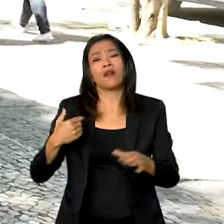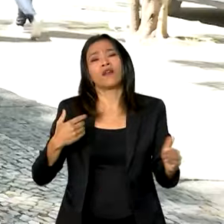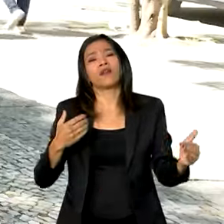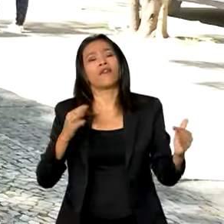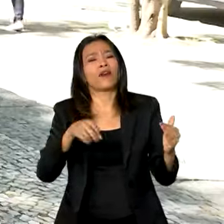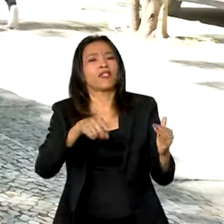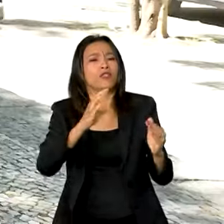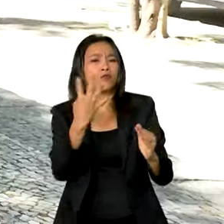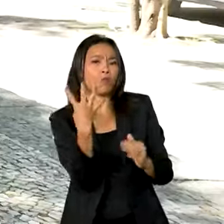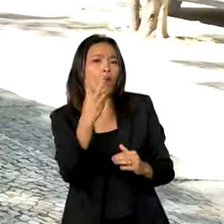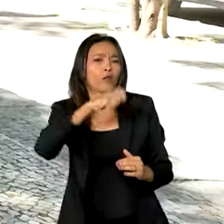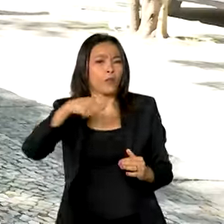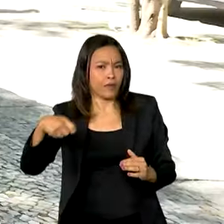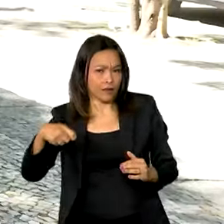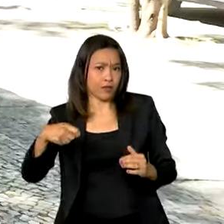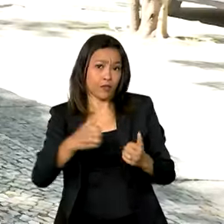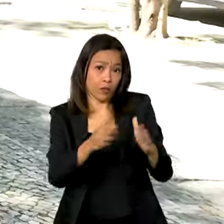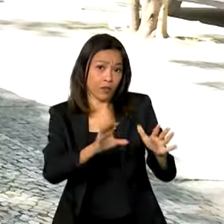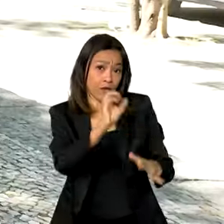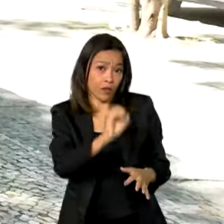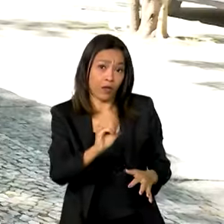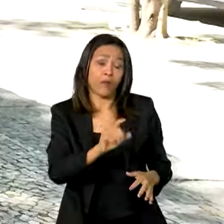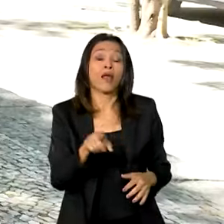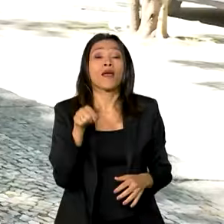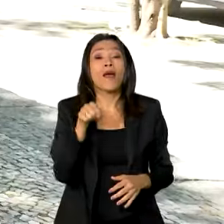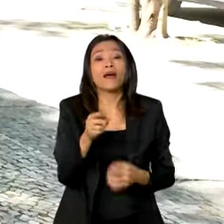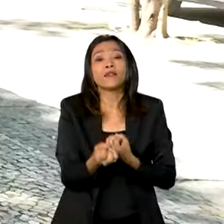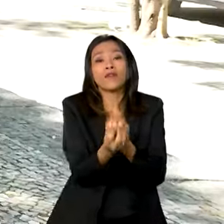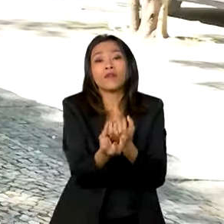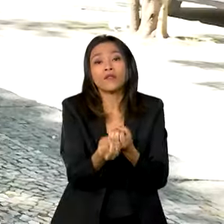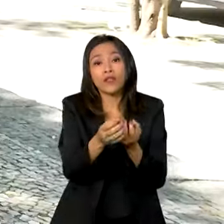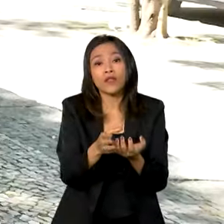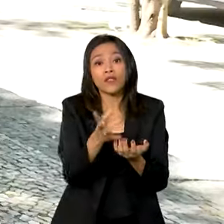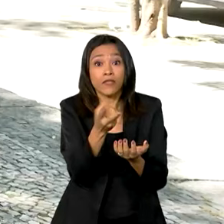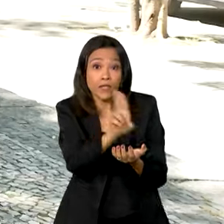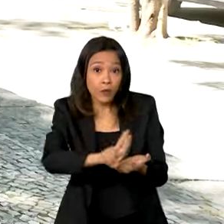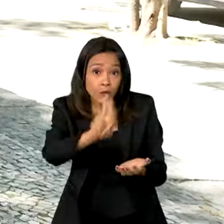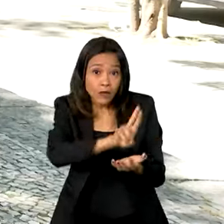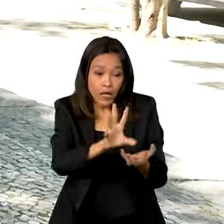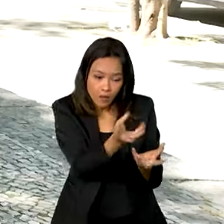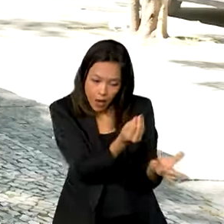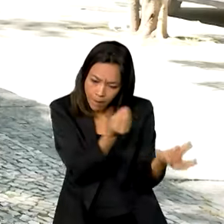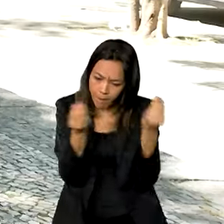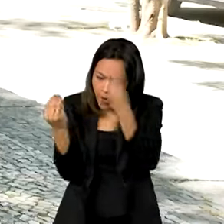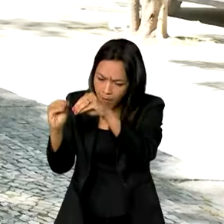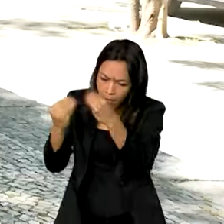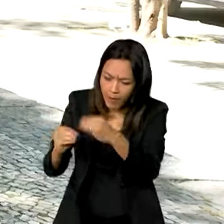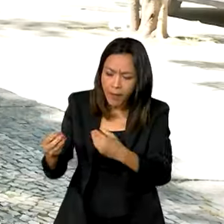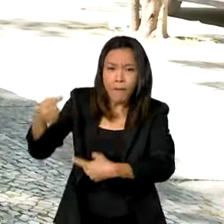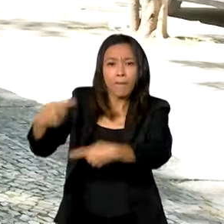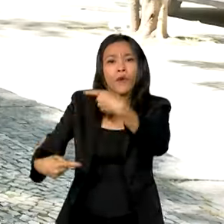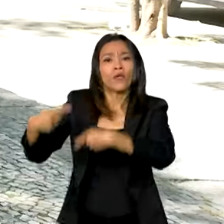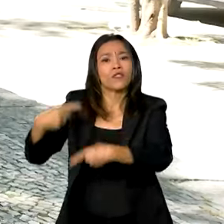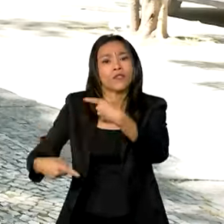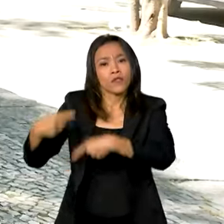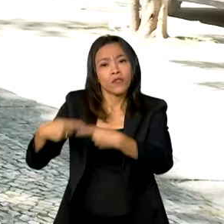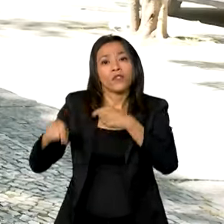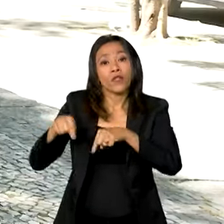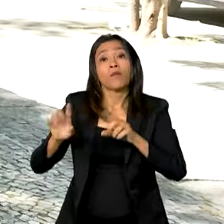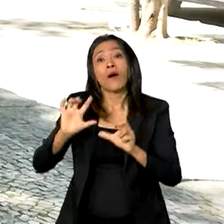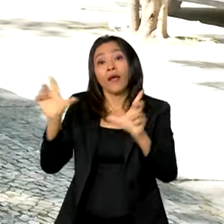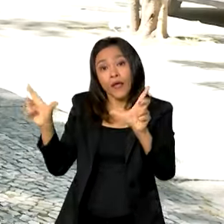cerca de 4 meses. E essas informações vão ser usadas para planejar ações e programas públicos de redução